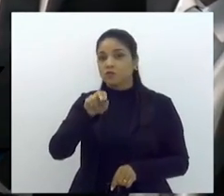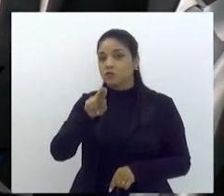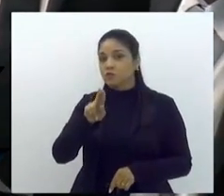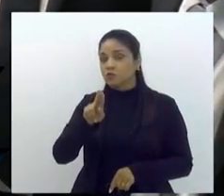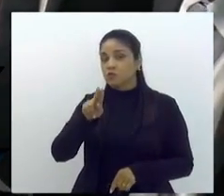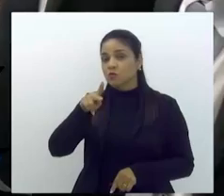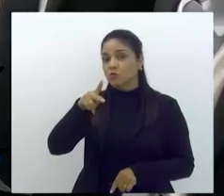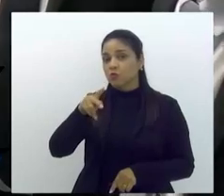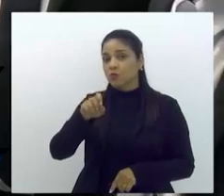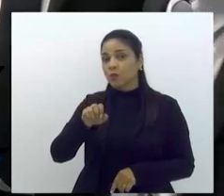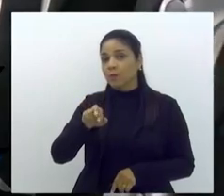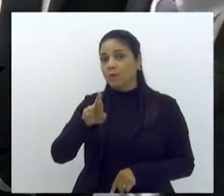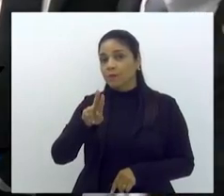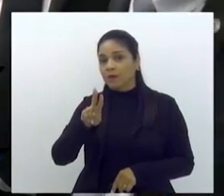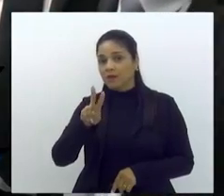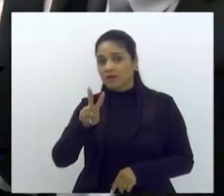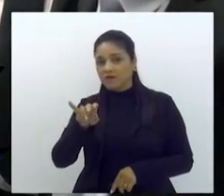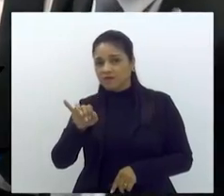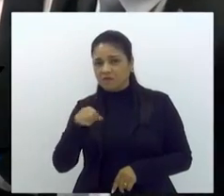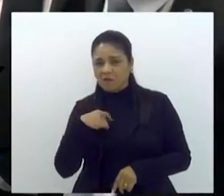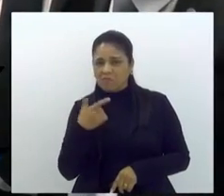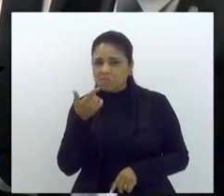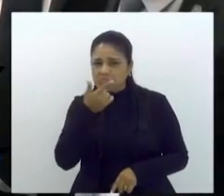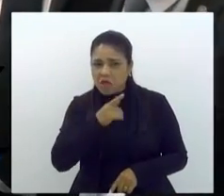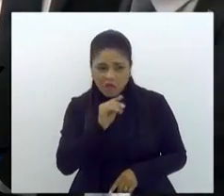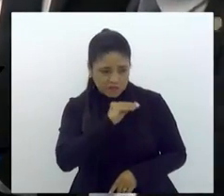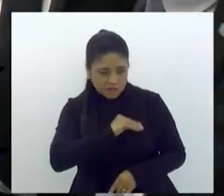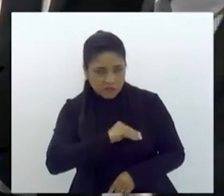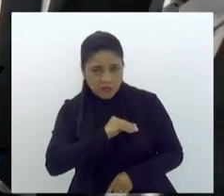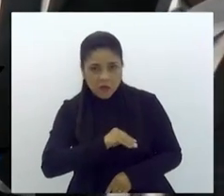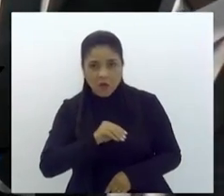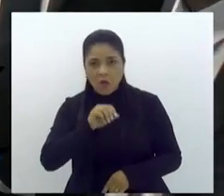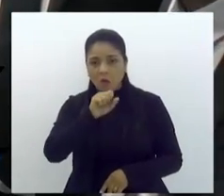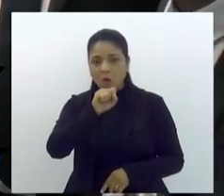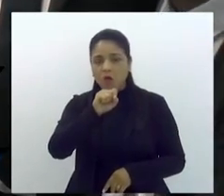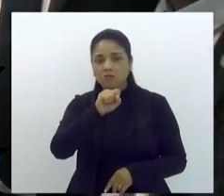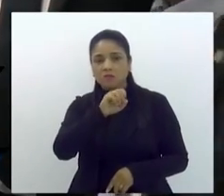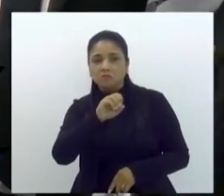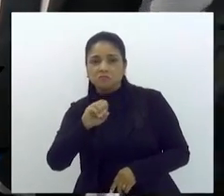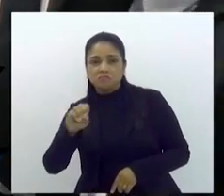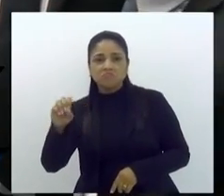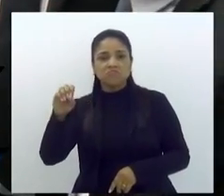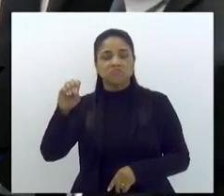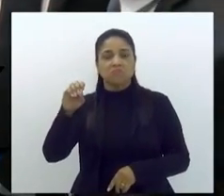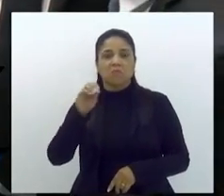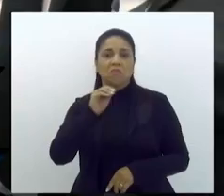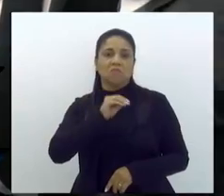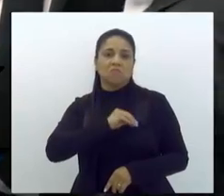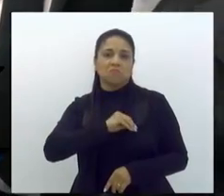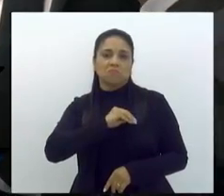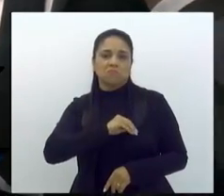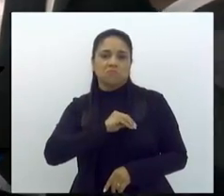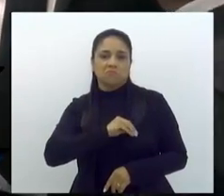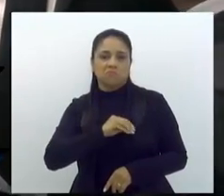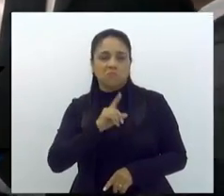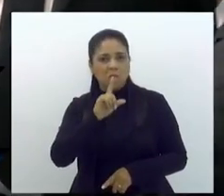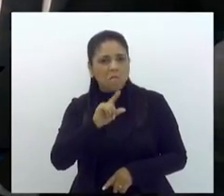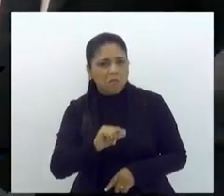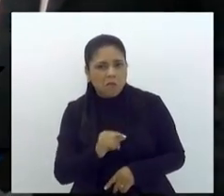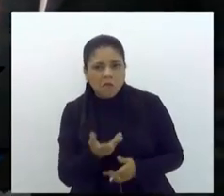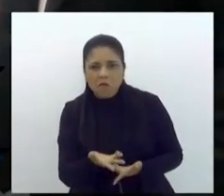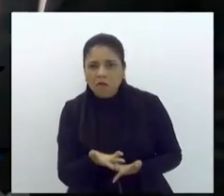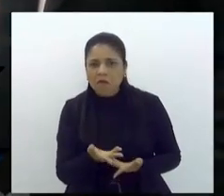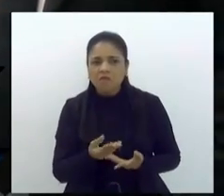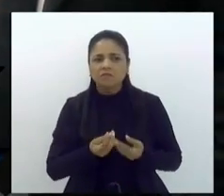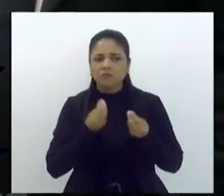pasmem 890 e poucos reais portanto senhor presidente quero dizer que no dia de hoje nós vamos transmitir